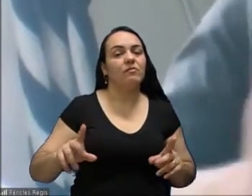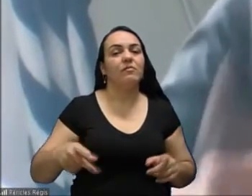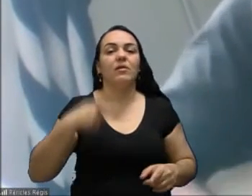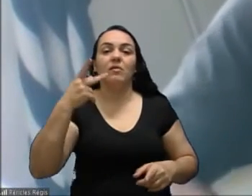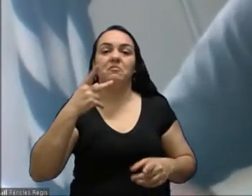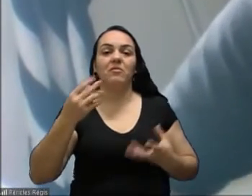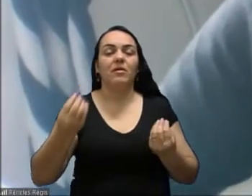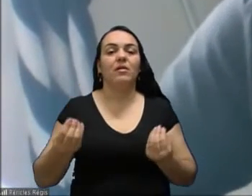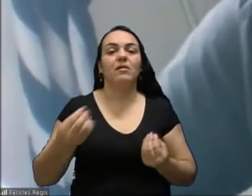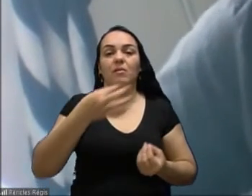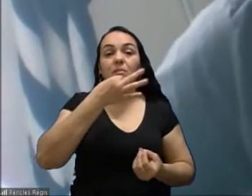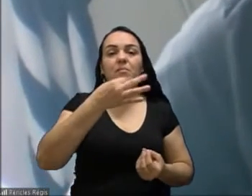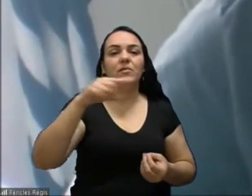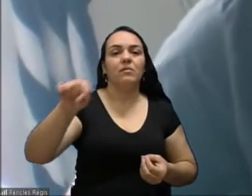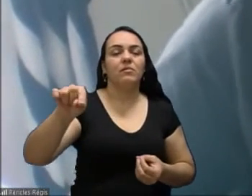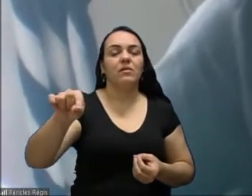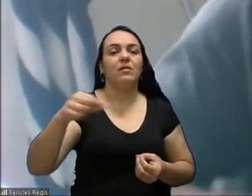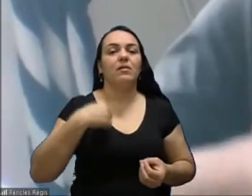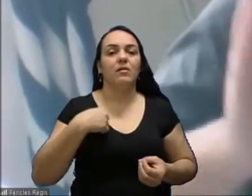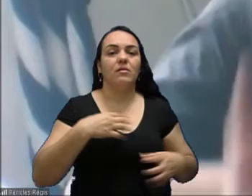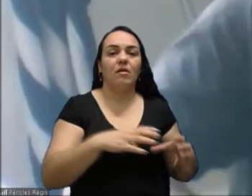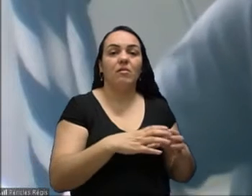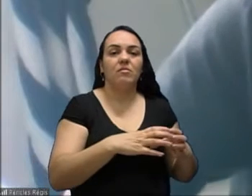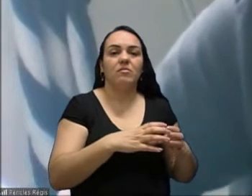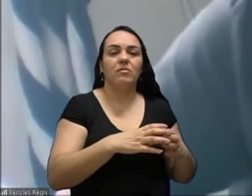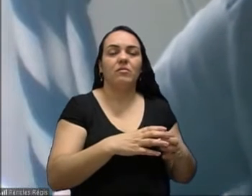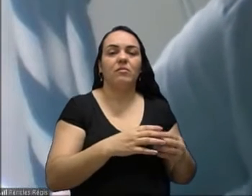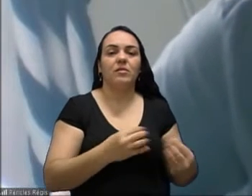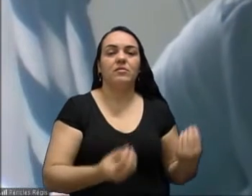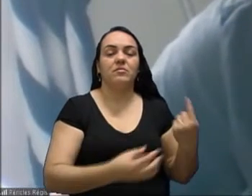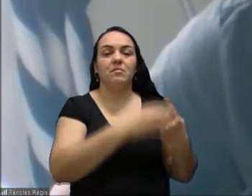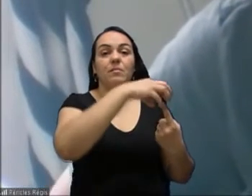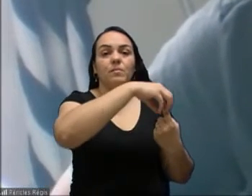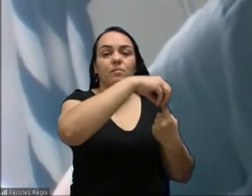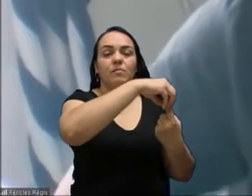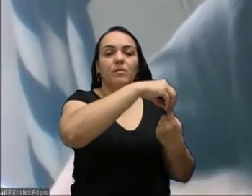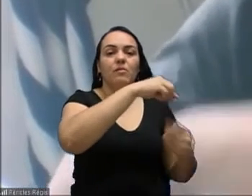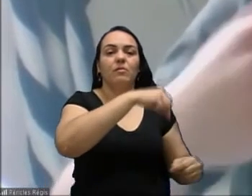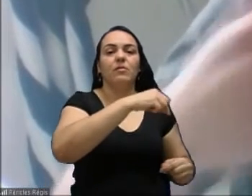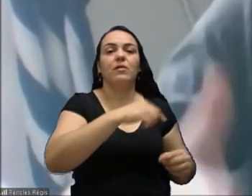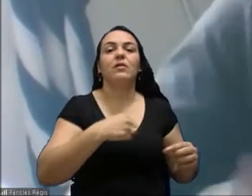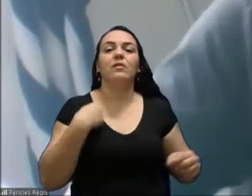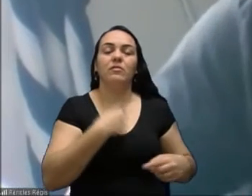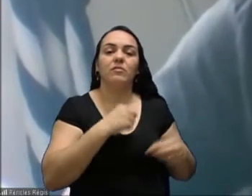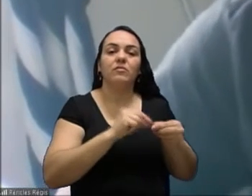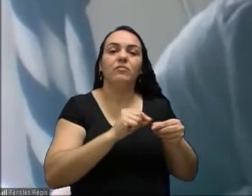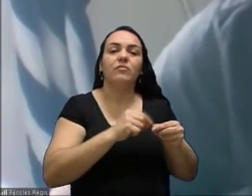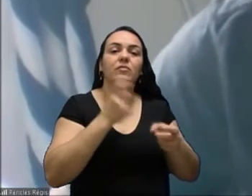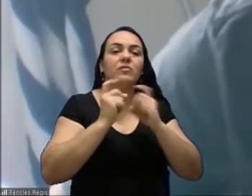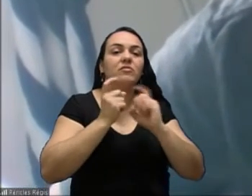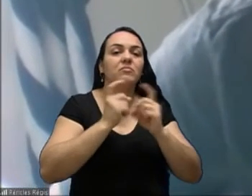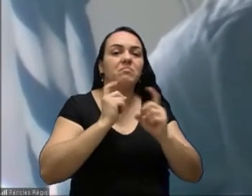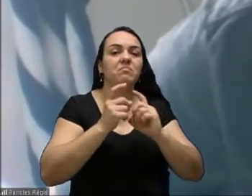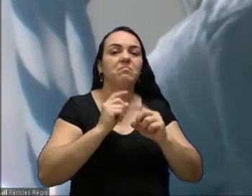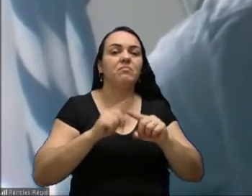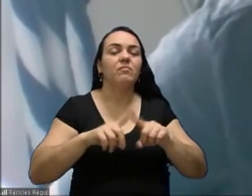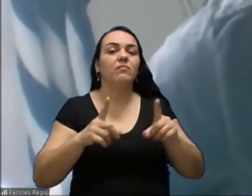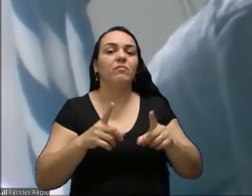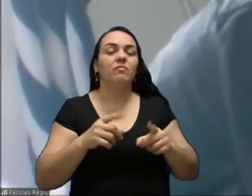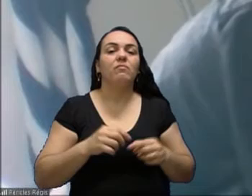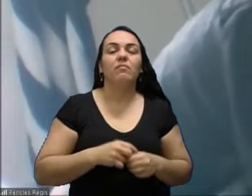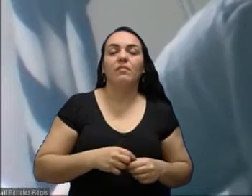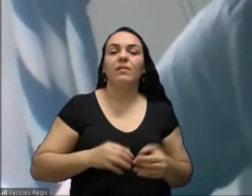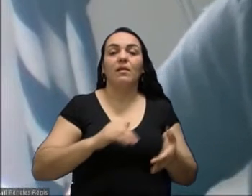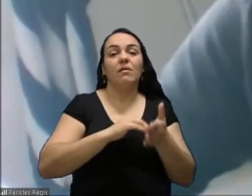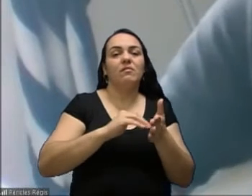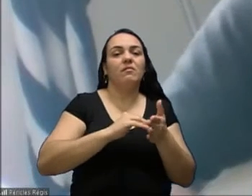deles a comissão de justiça é independente a gente faz as nossas reuniões muitas vezes até divergindo da própria da própria